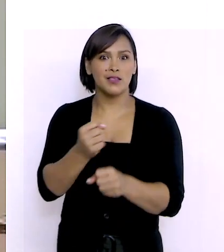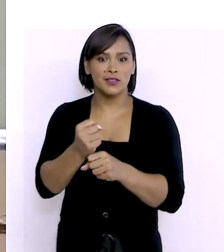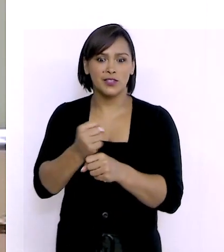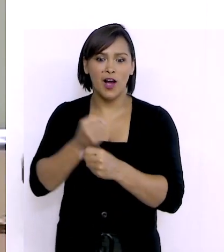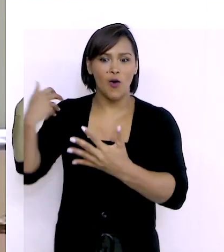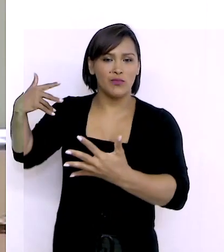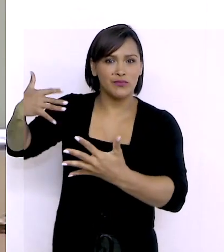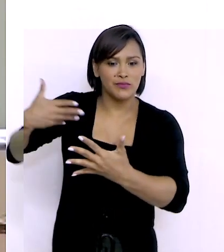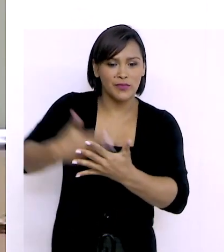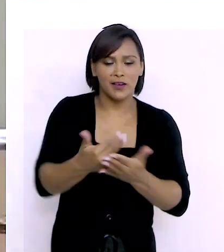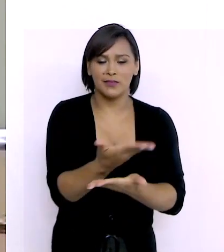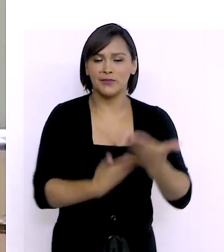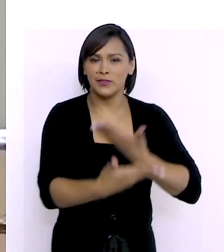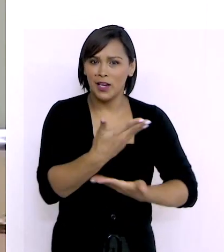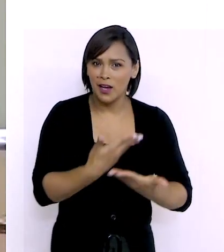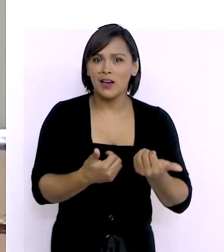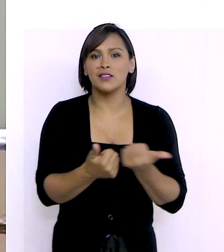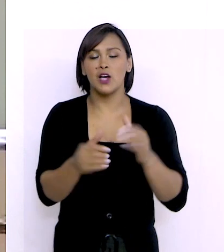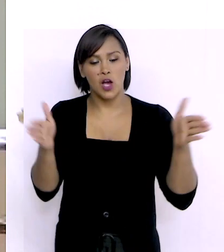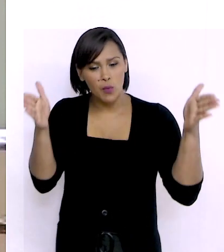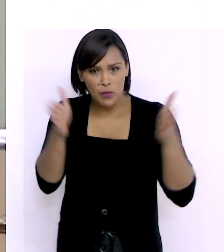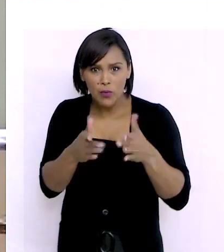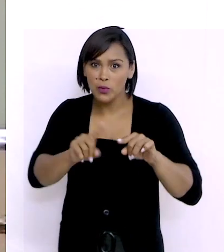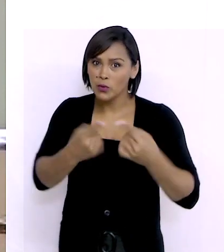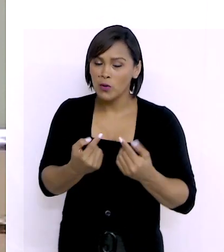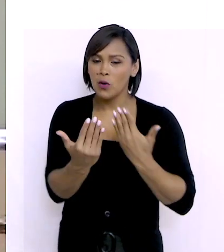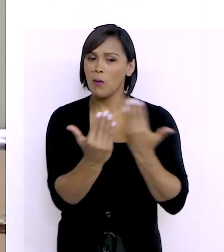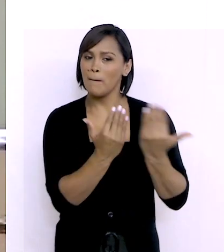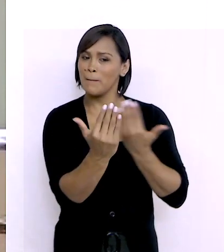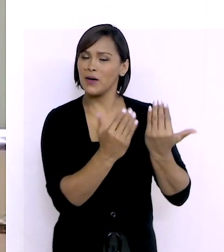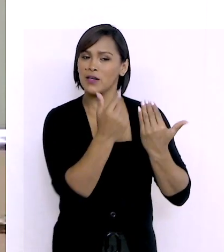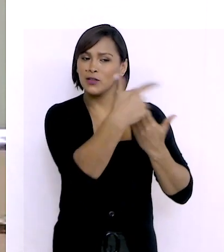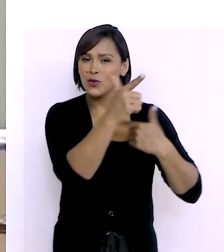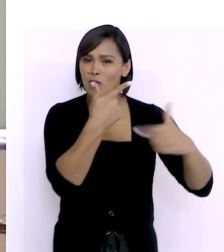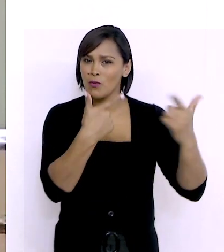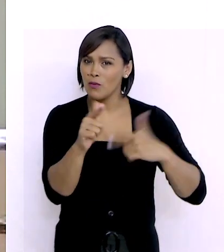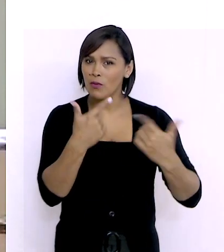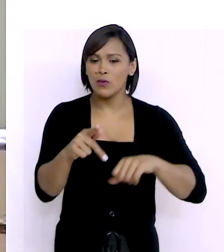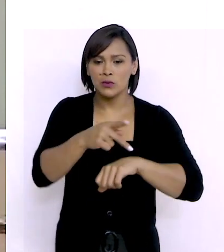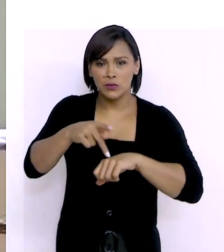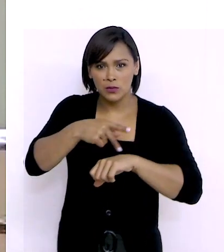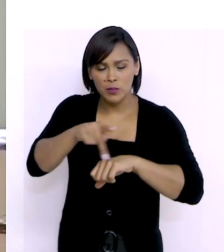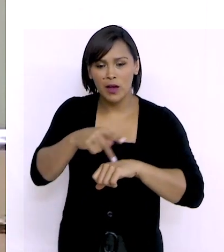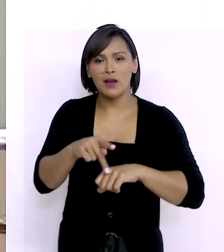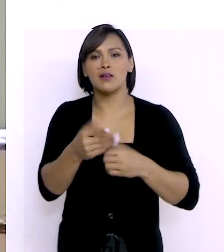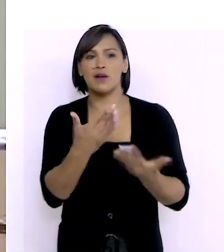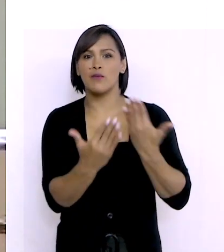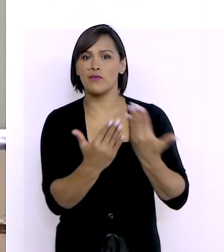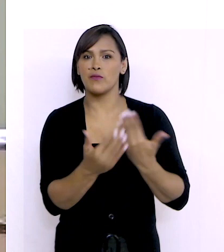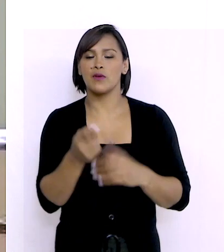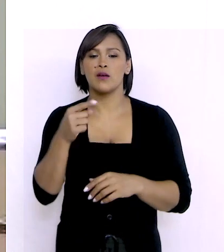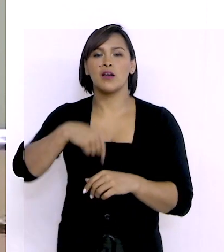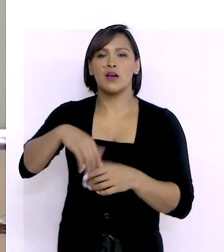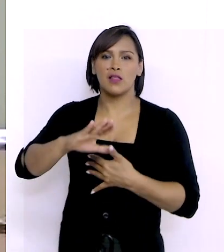seja, é um período relativamente curto, comparado com o nosso relacionamento mais tradicional com os